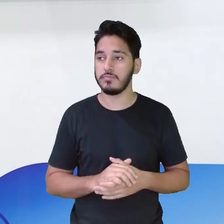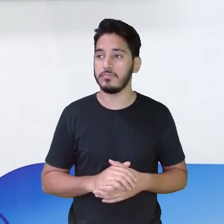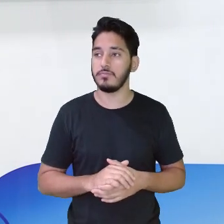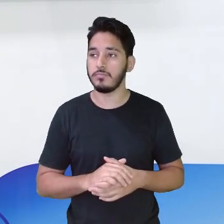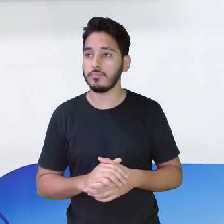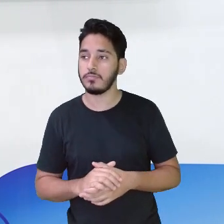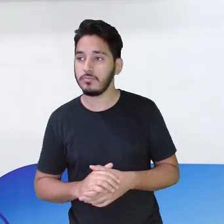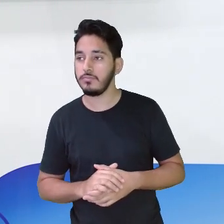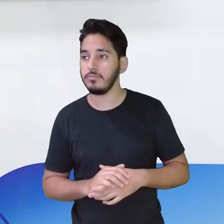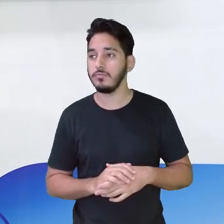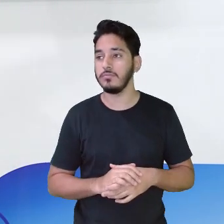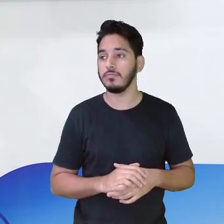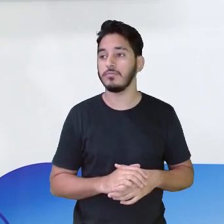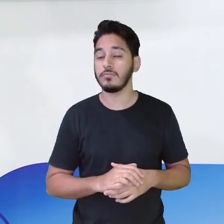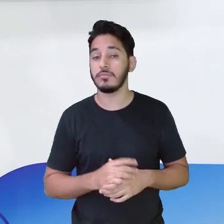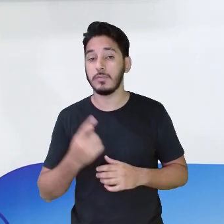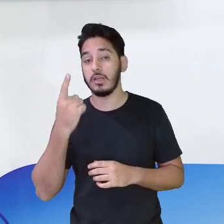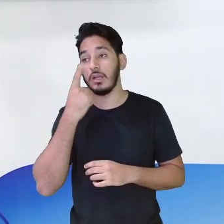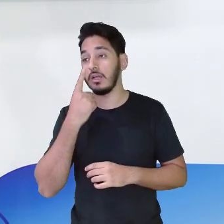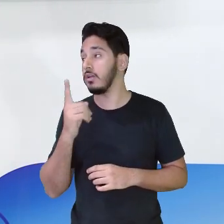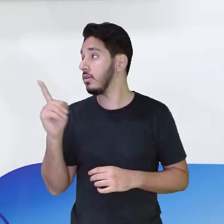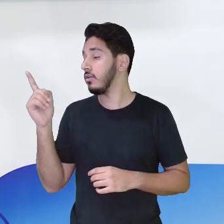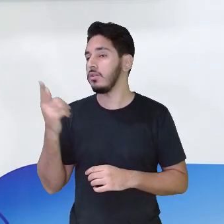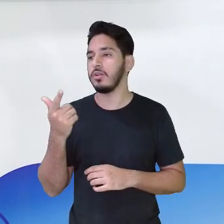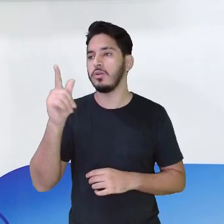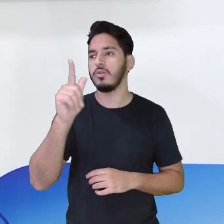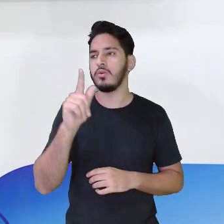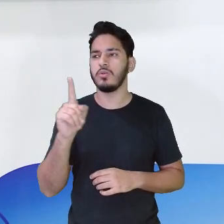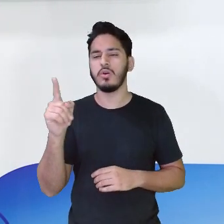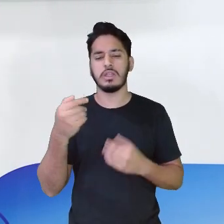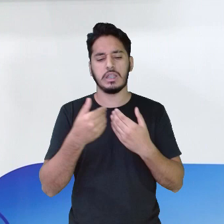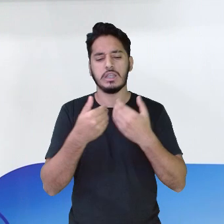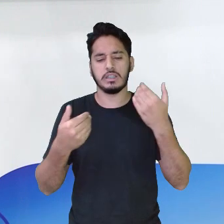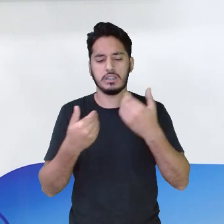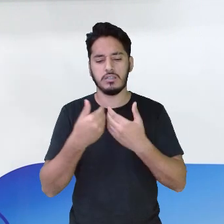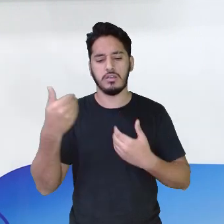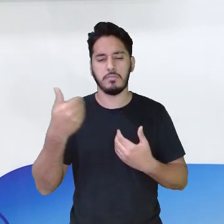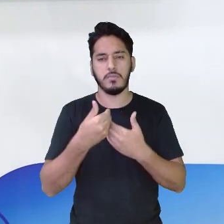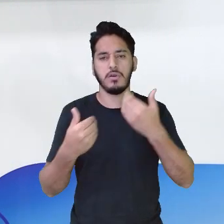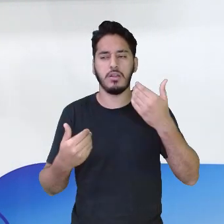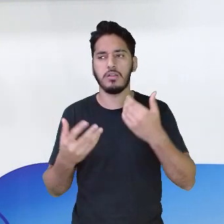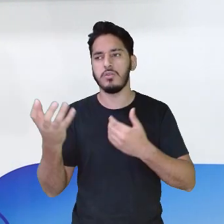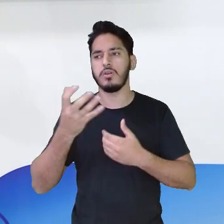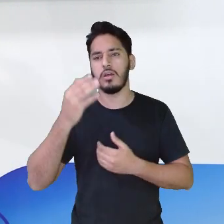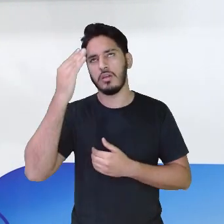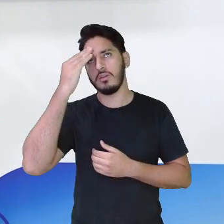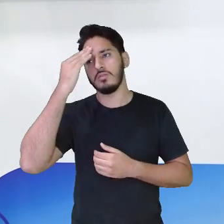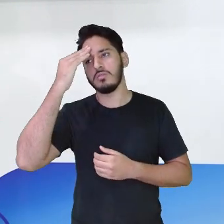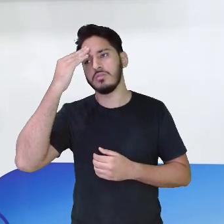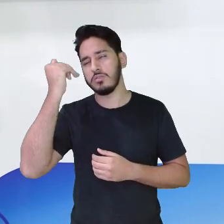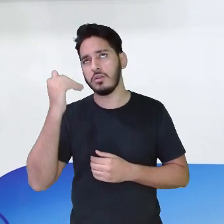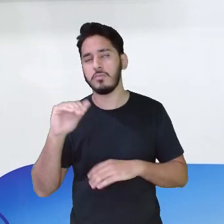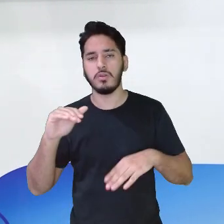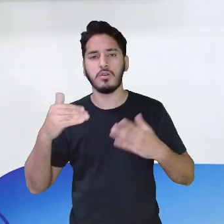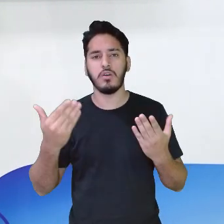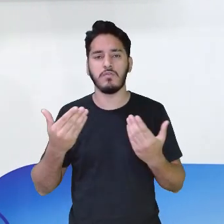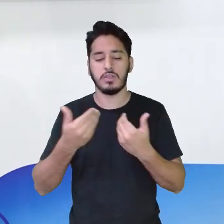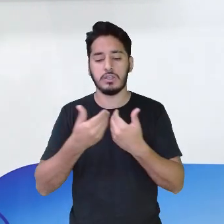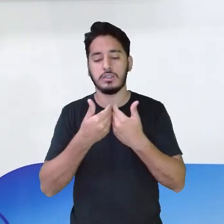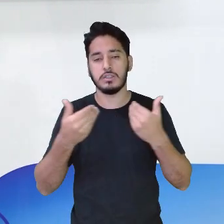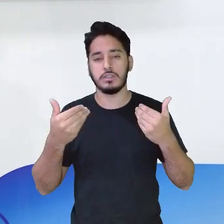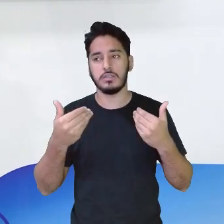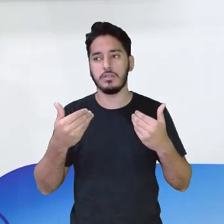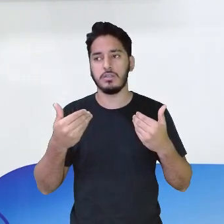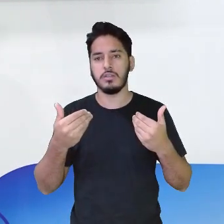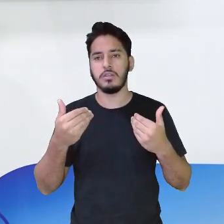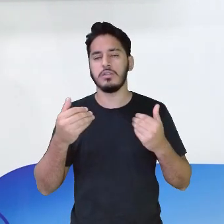meu inteiro. Aqui eu tenho outra, professores, estão separados. Eu quero saber a parte que foi destacada, se